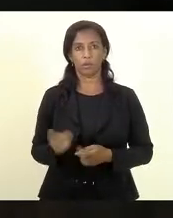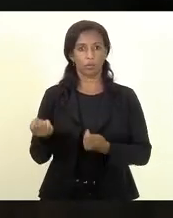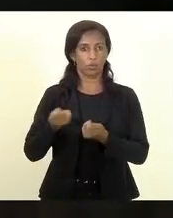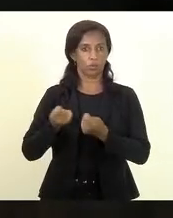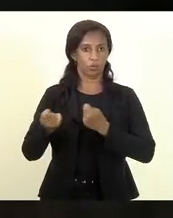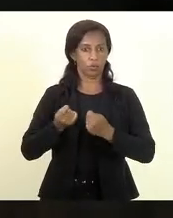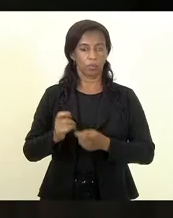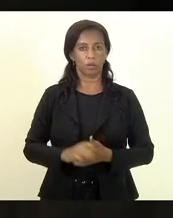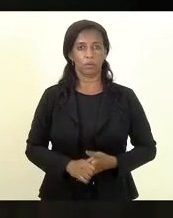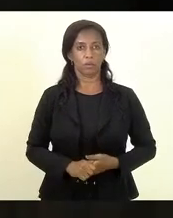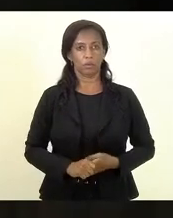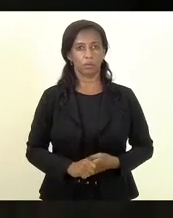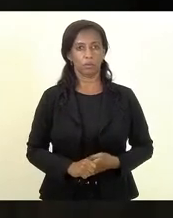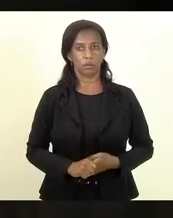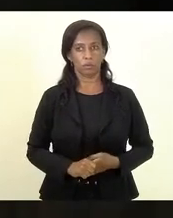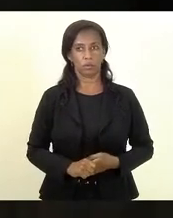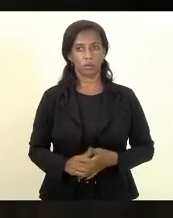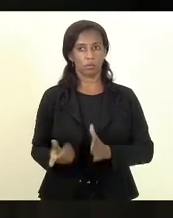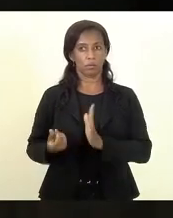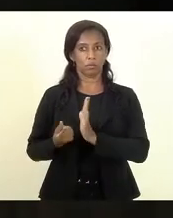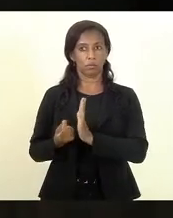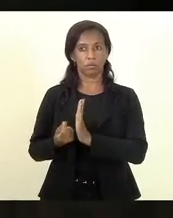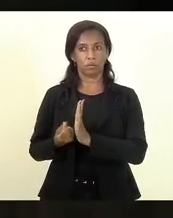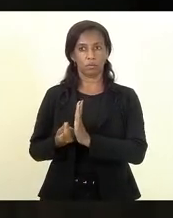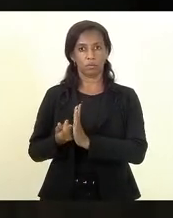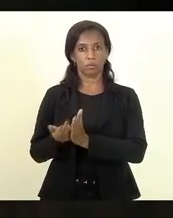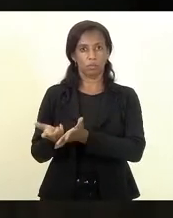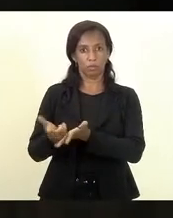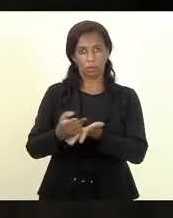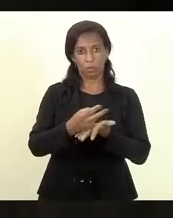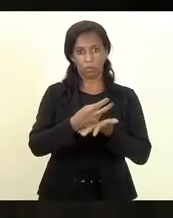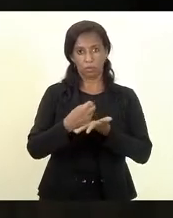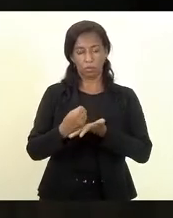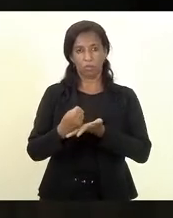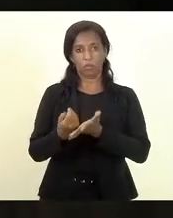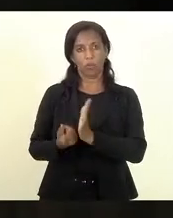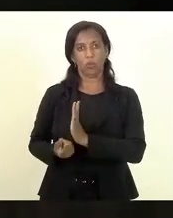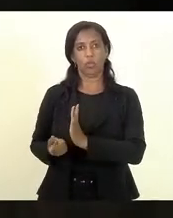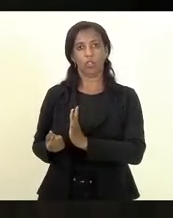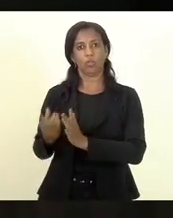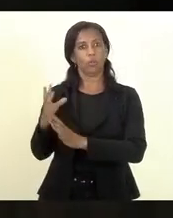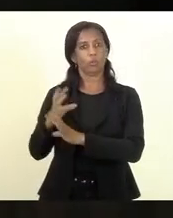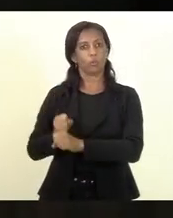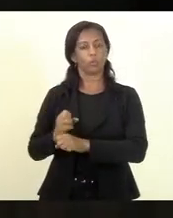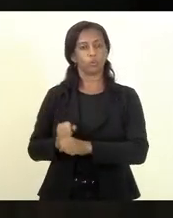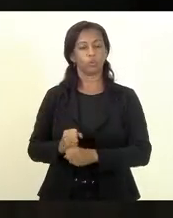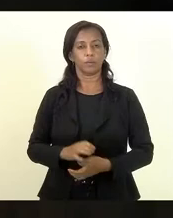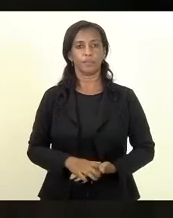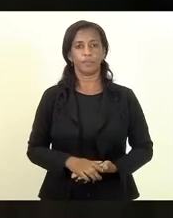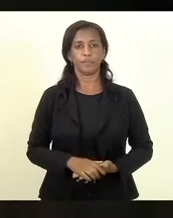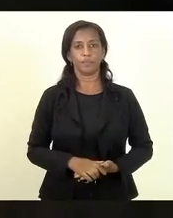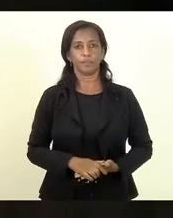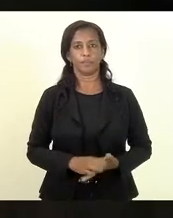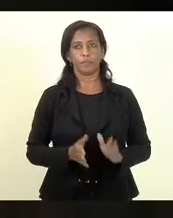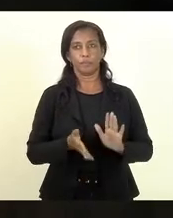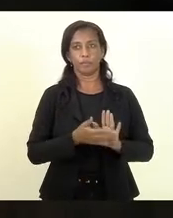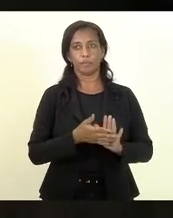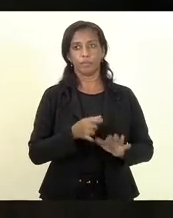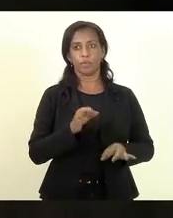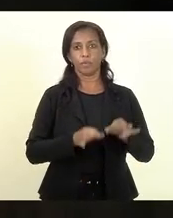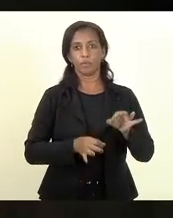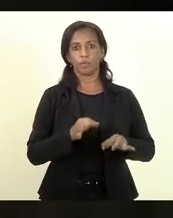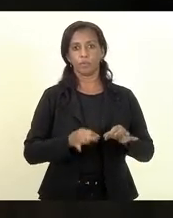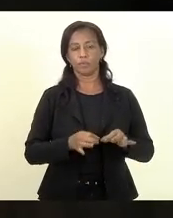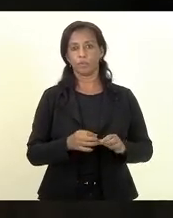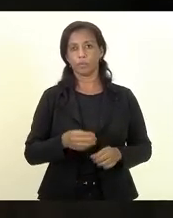Economia e tributação e Orçamento. Permite parecer pela Comissão de Constituição e Justiça, deputado